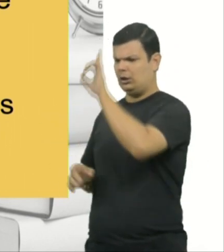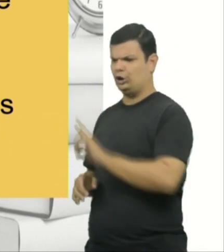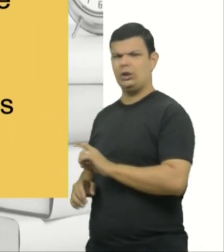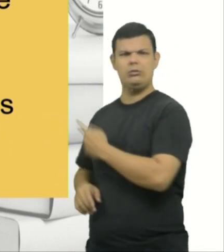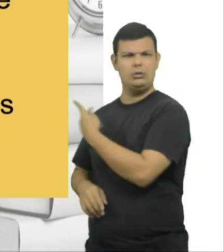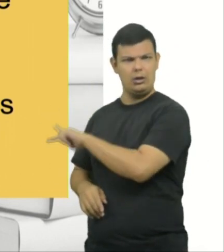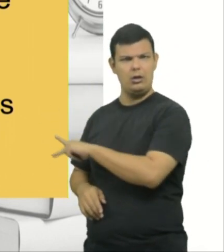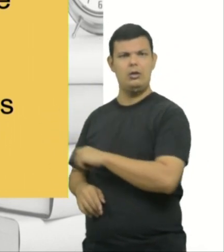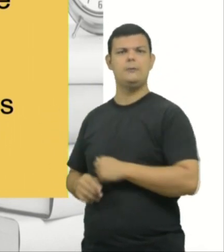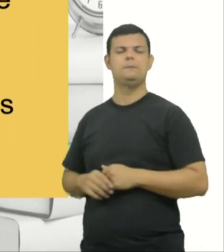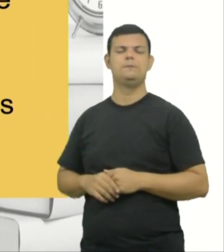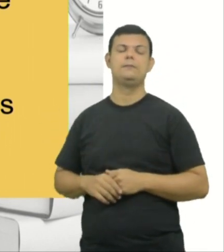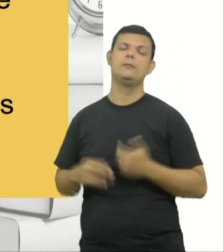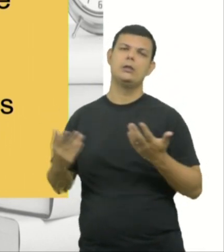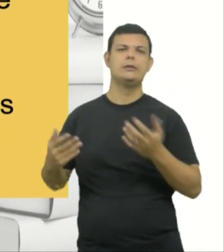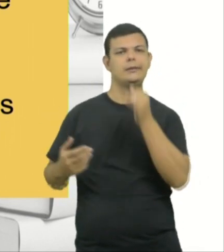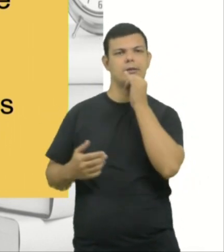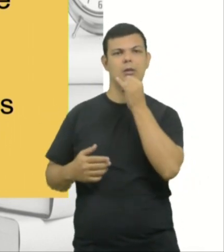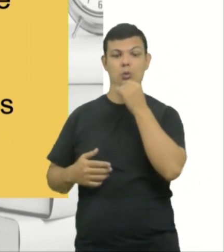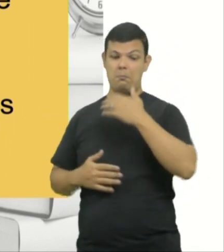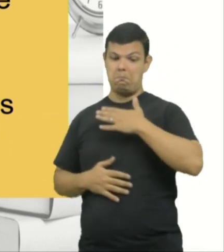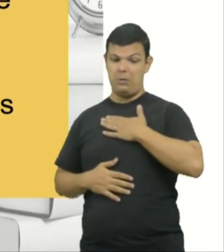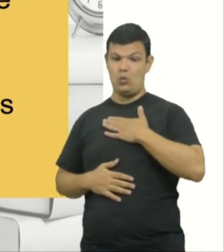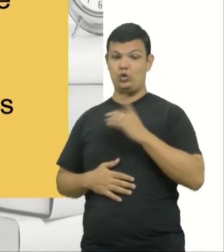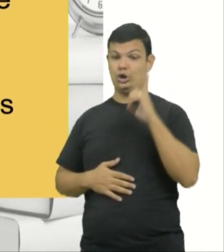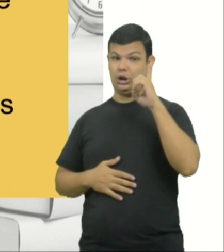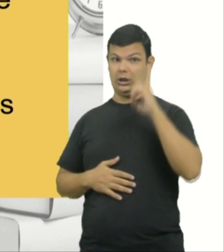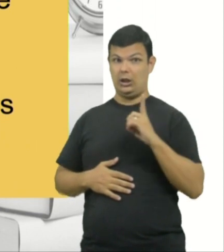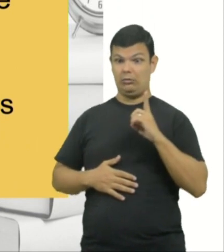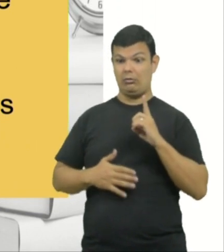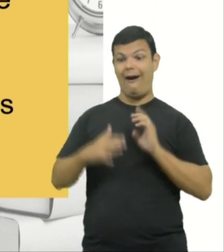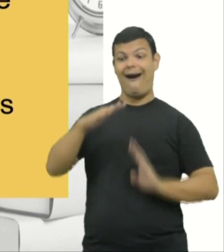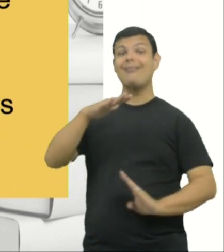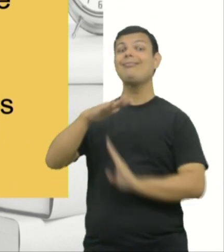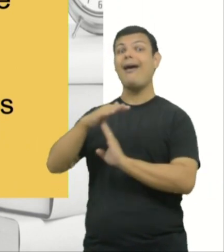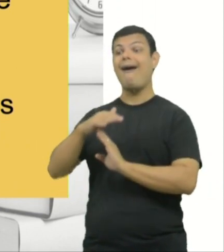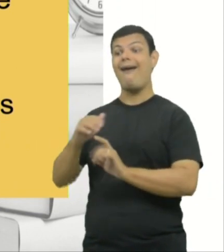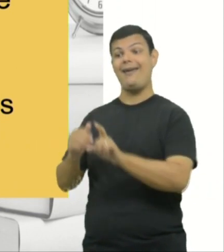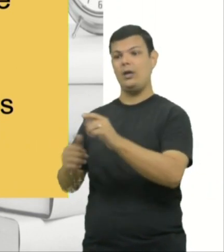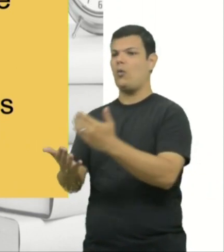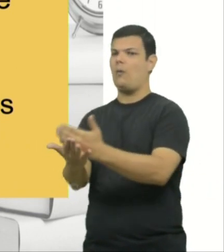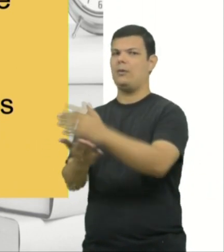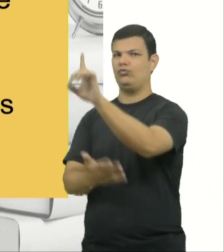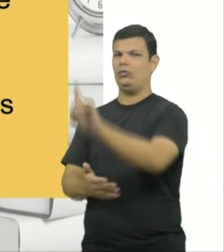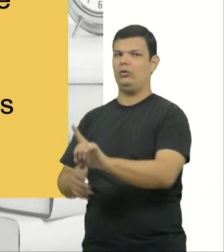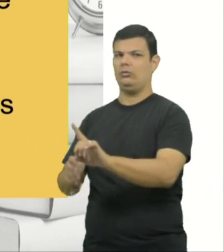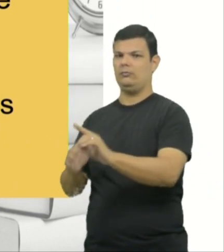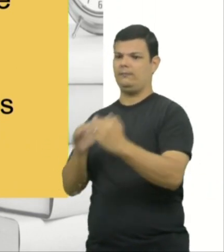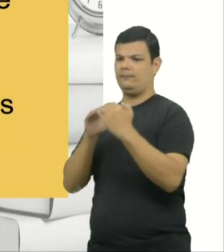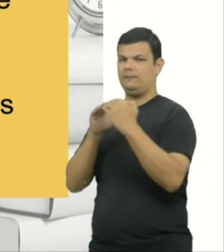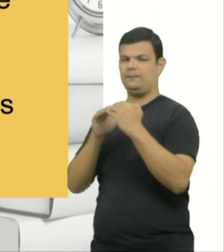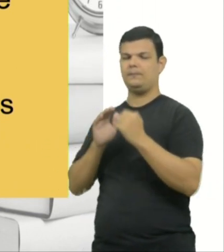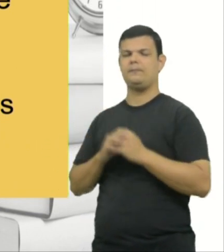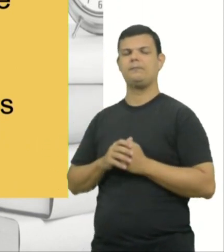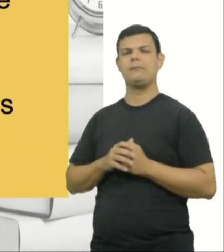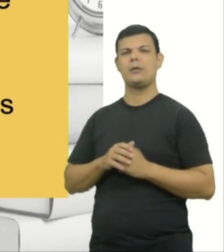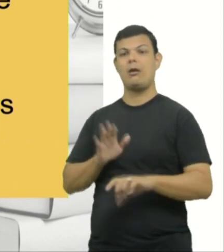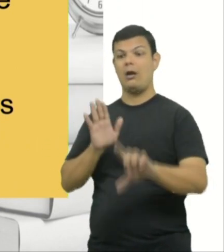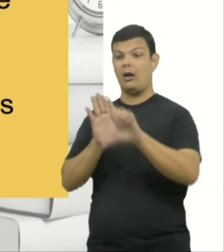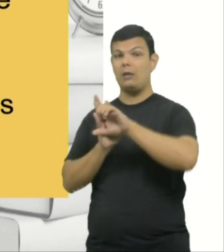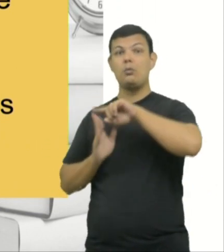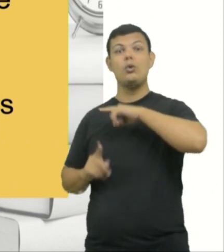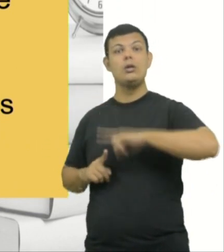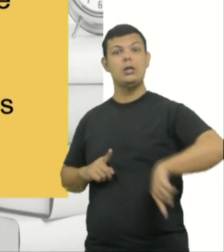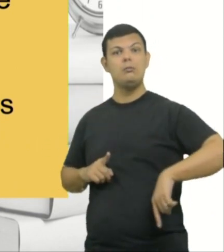diz, o meu direito termina quando o seu começa, ok? E que a lei proíbe,